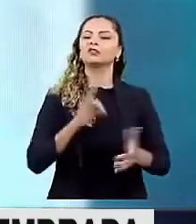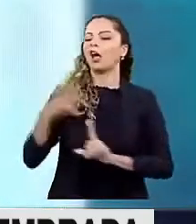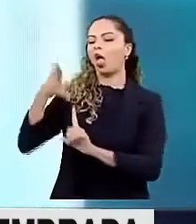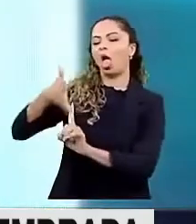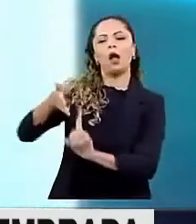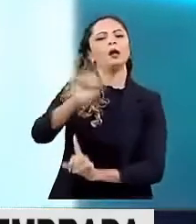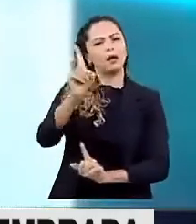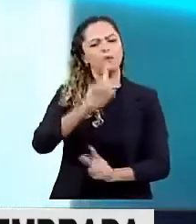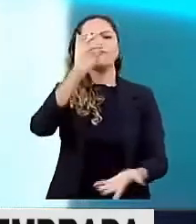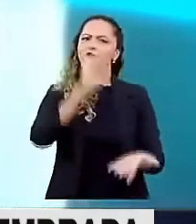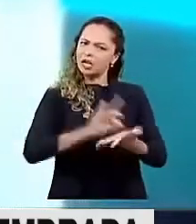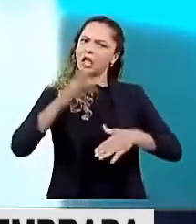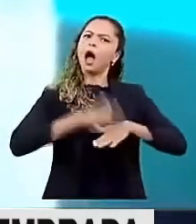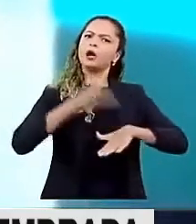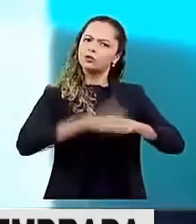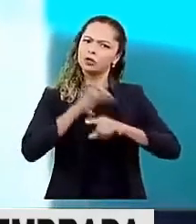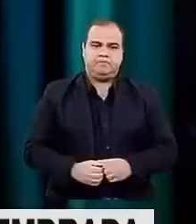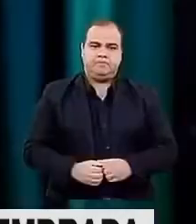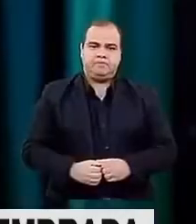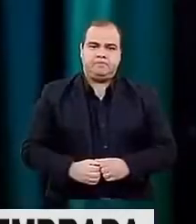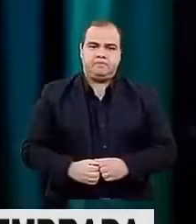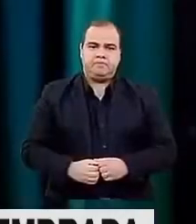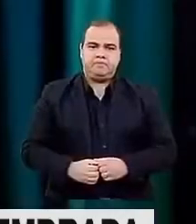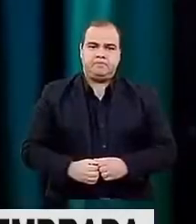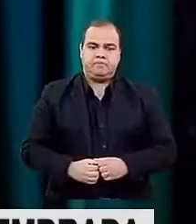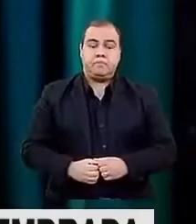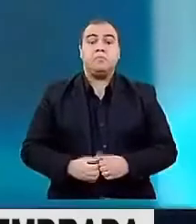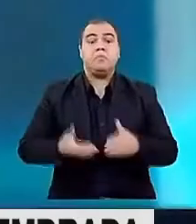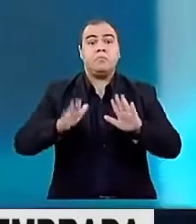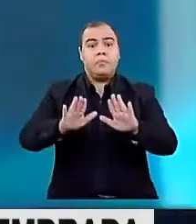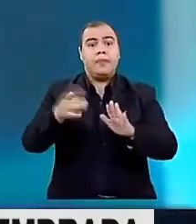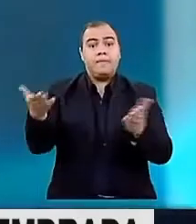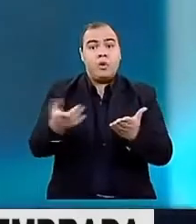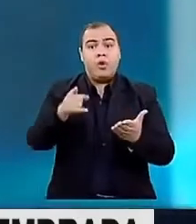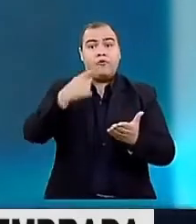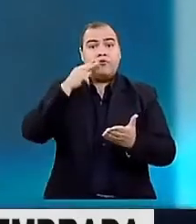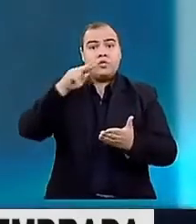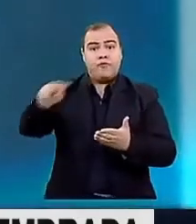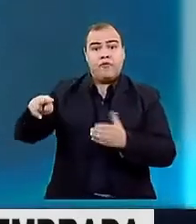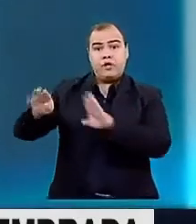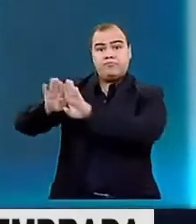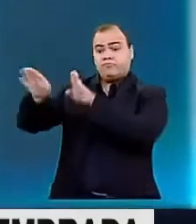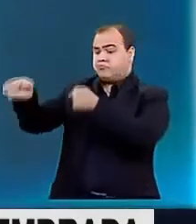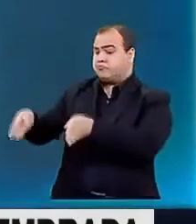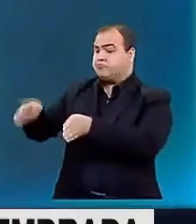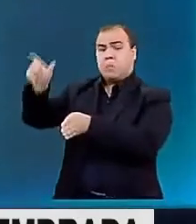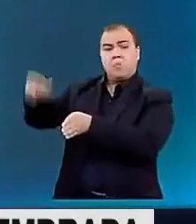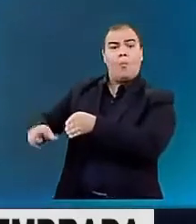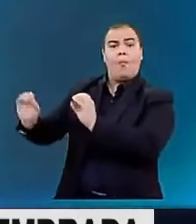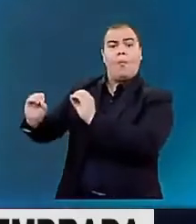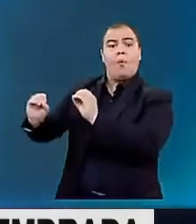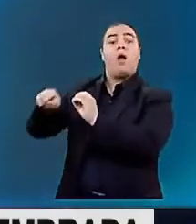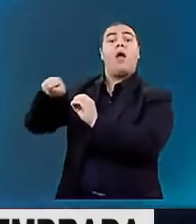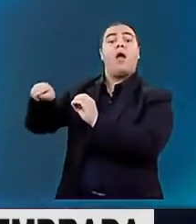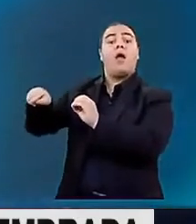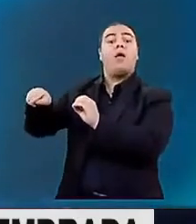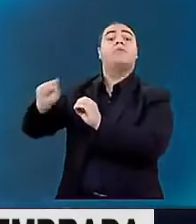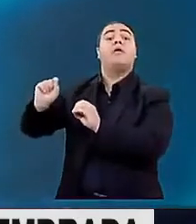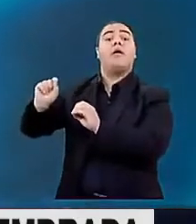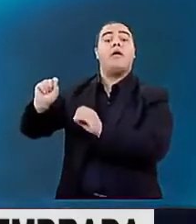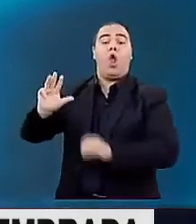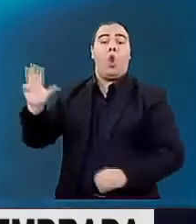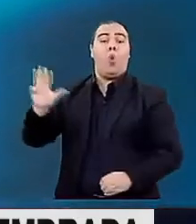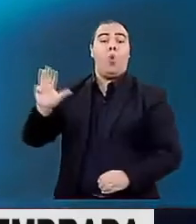todo respeito, o seu posicionamento. Você vê o púlpito vazio do candidato Lula do PT, que